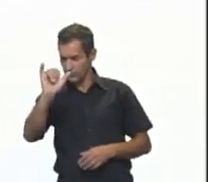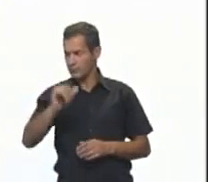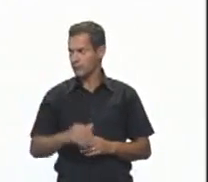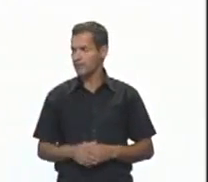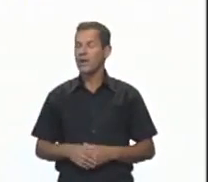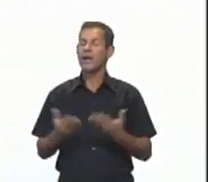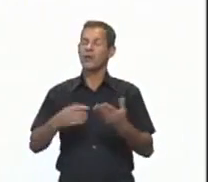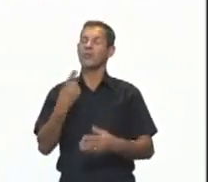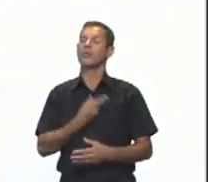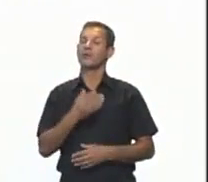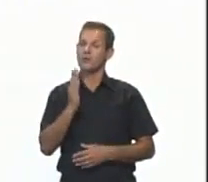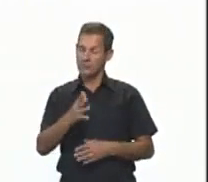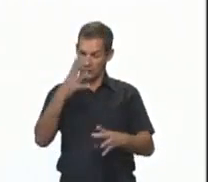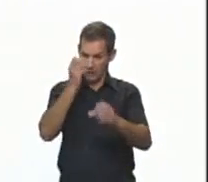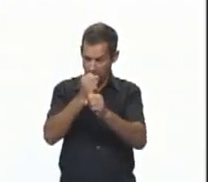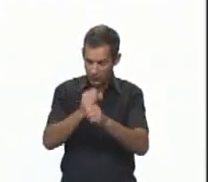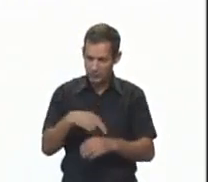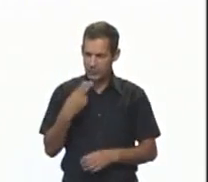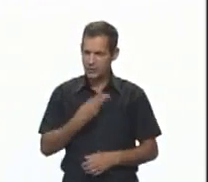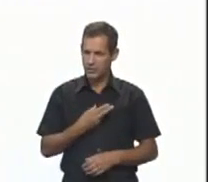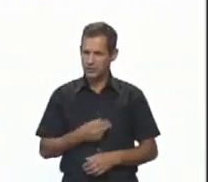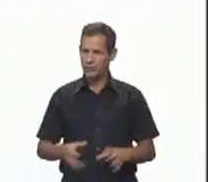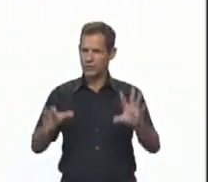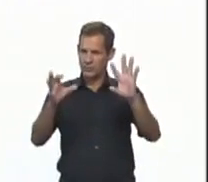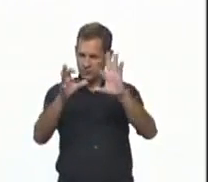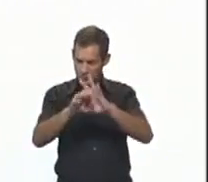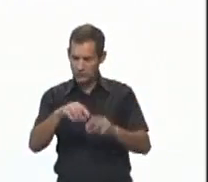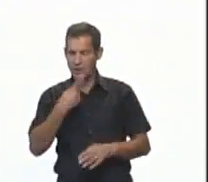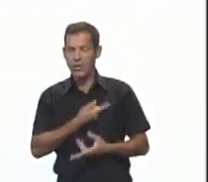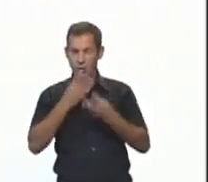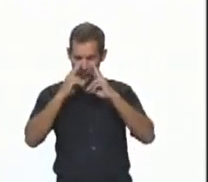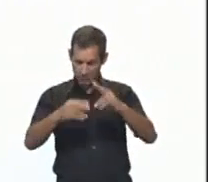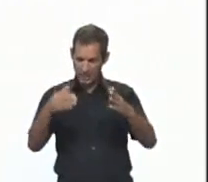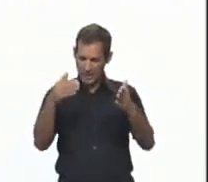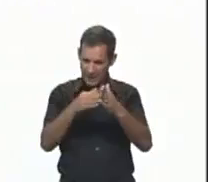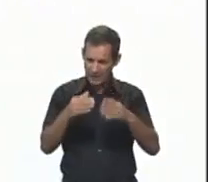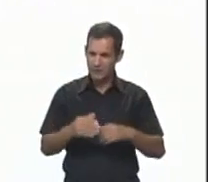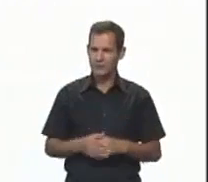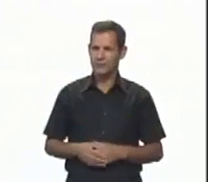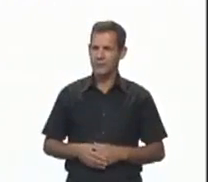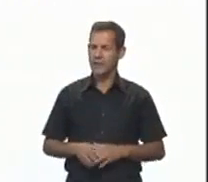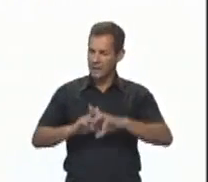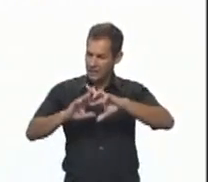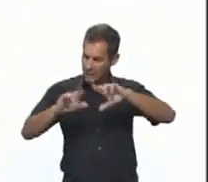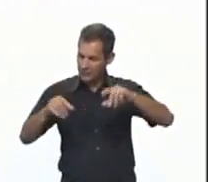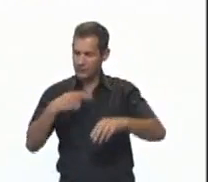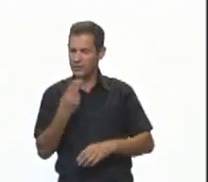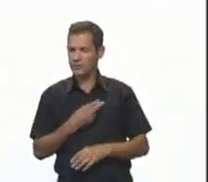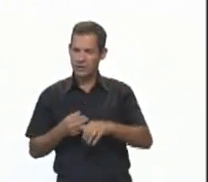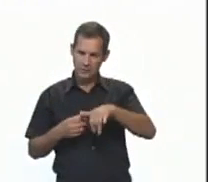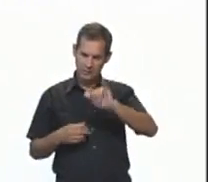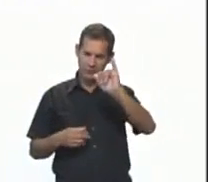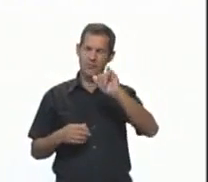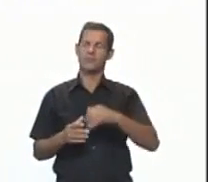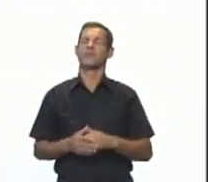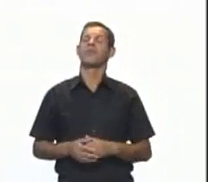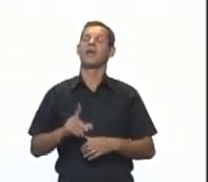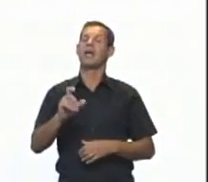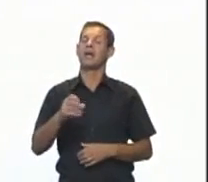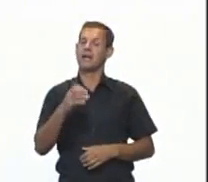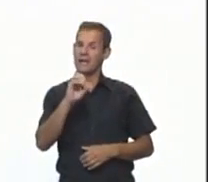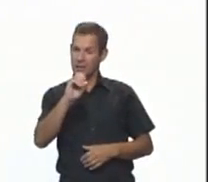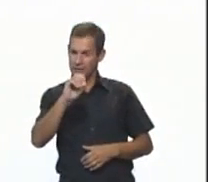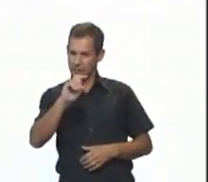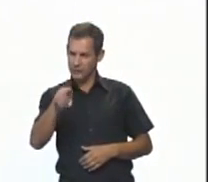0,89y. E agora a gente já calcula a nossa integral. A gente viu que o limite a variação do nosso y, ele é